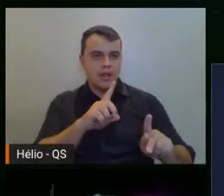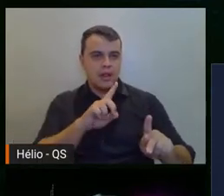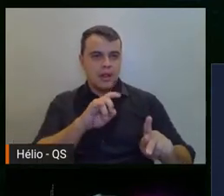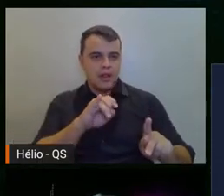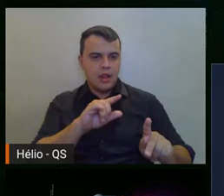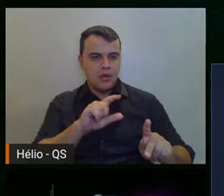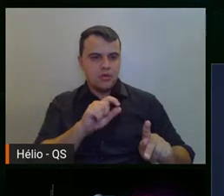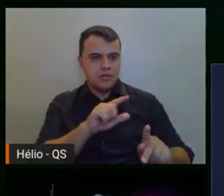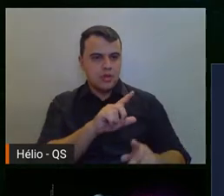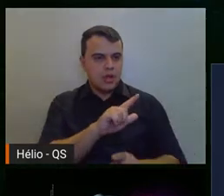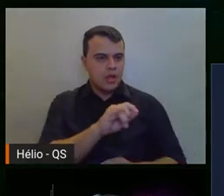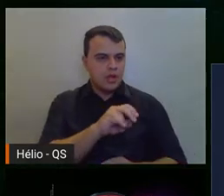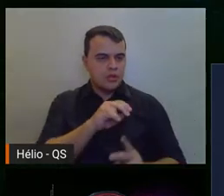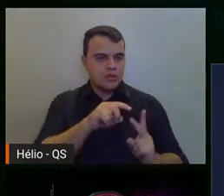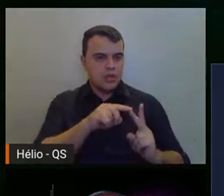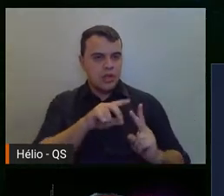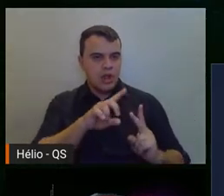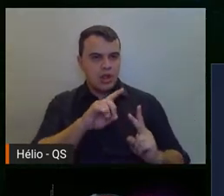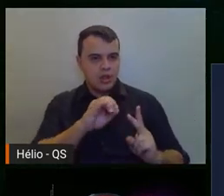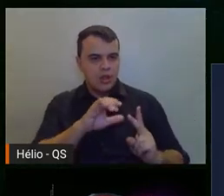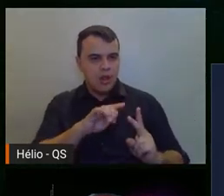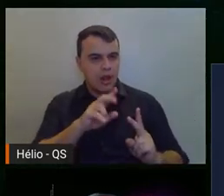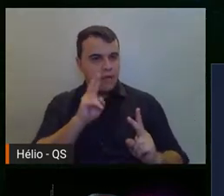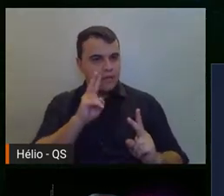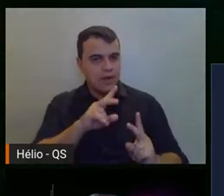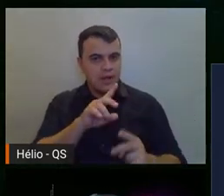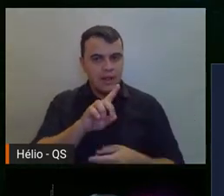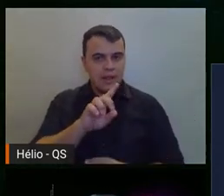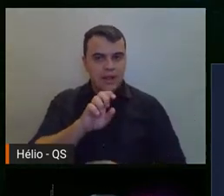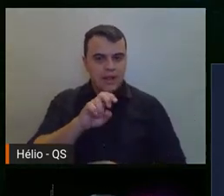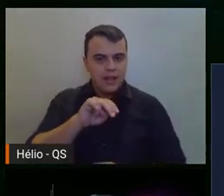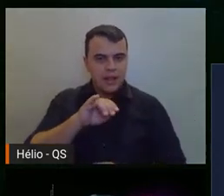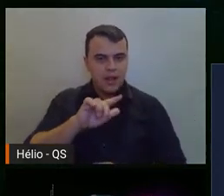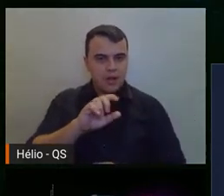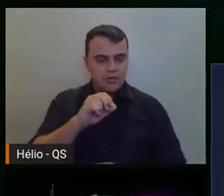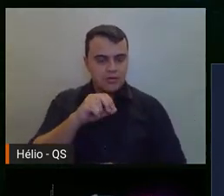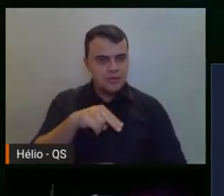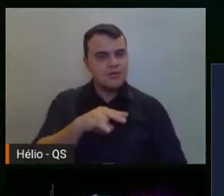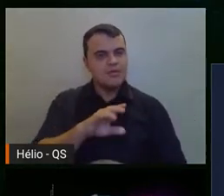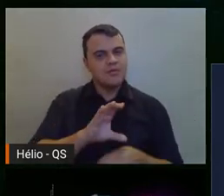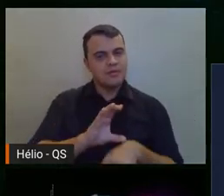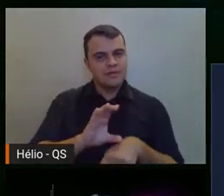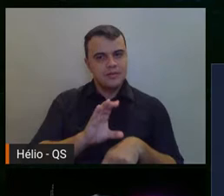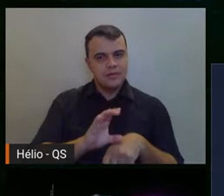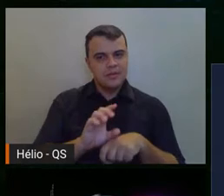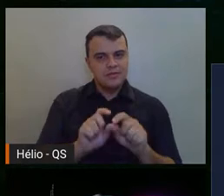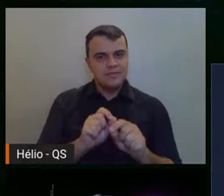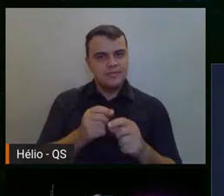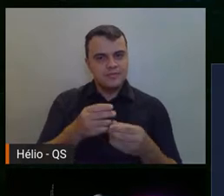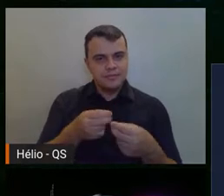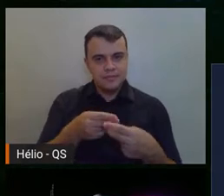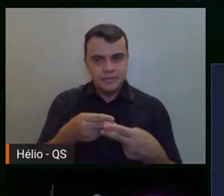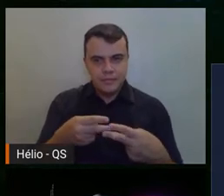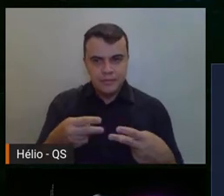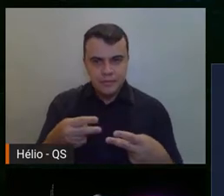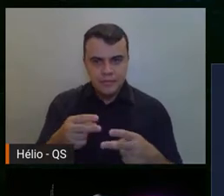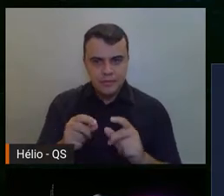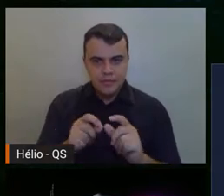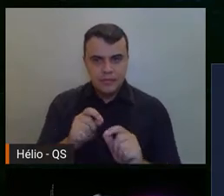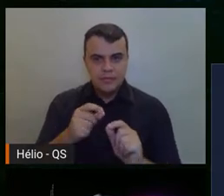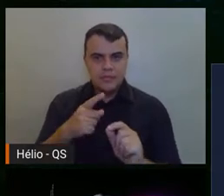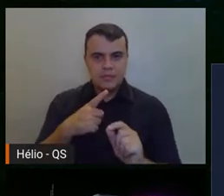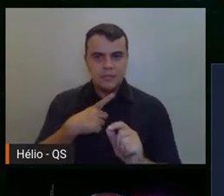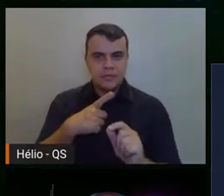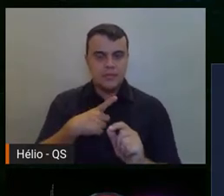Linux dockers aí vocês vão cansar de ver o danielzão aí nesse bootcamp e tem muito conteúdo bom também com outros